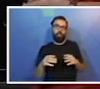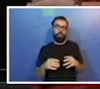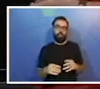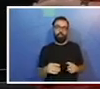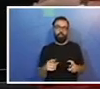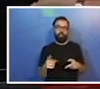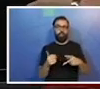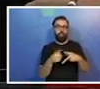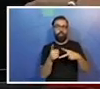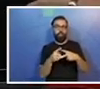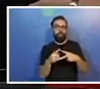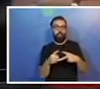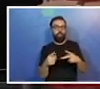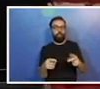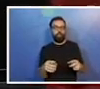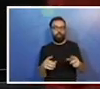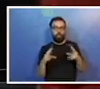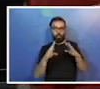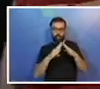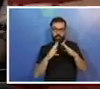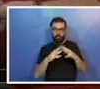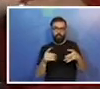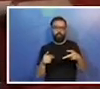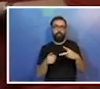à biodiversidade do local.